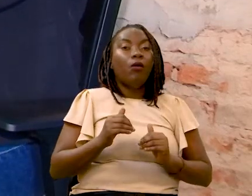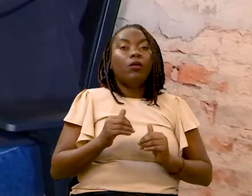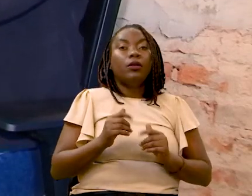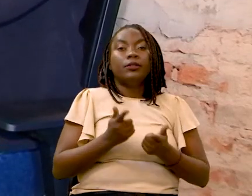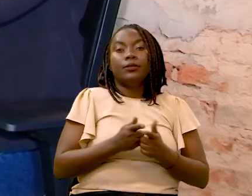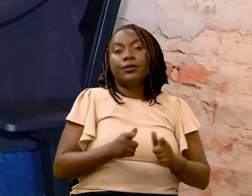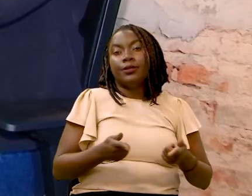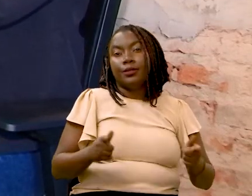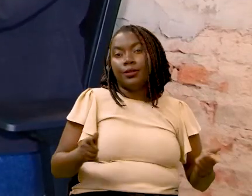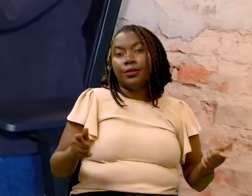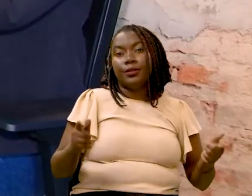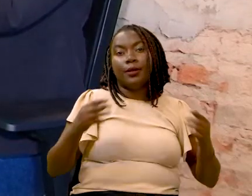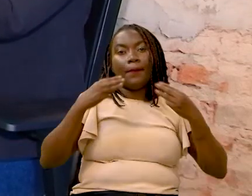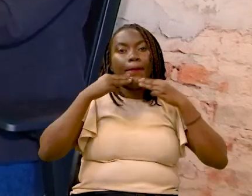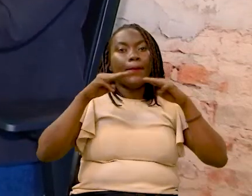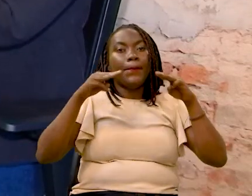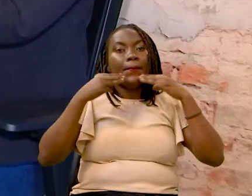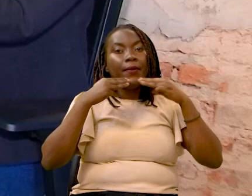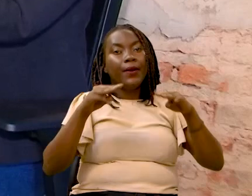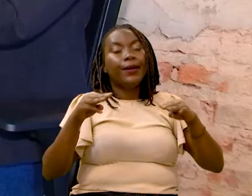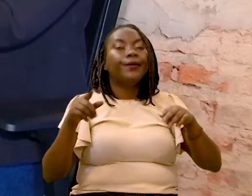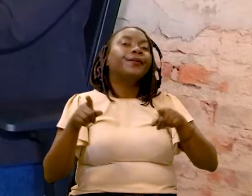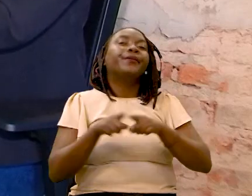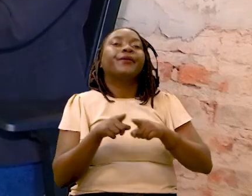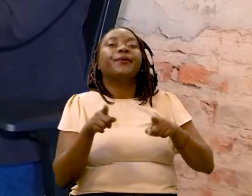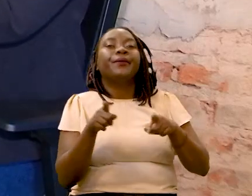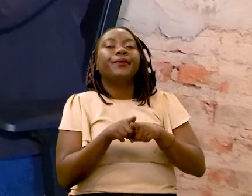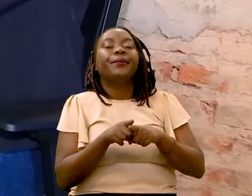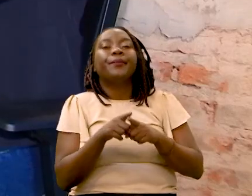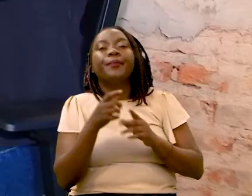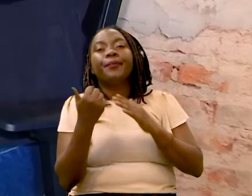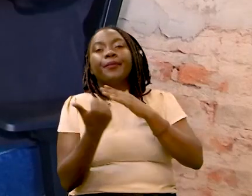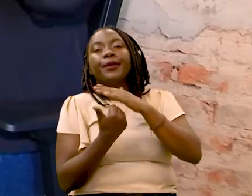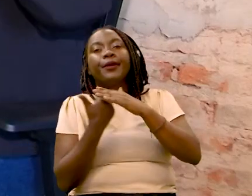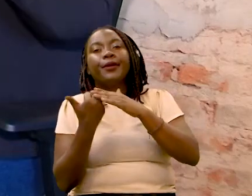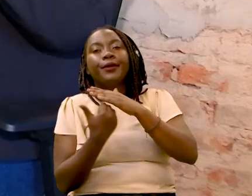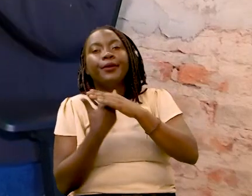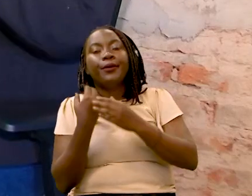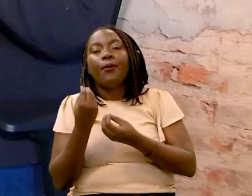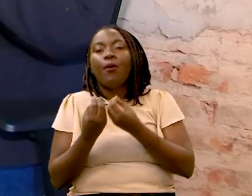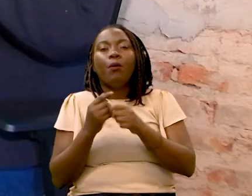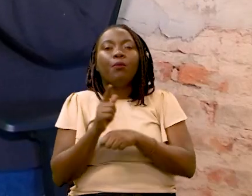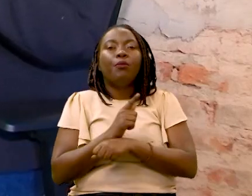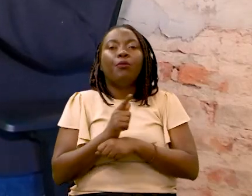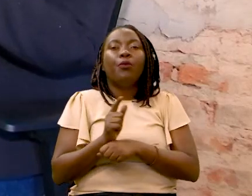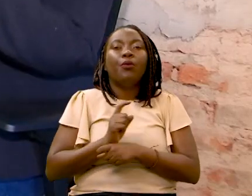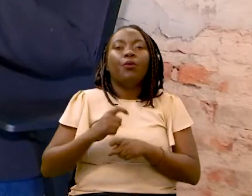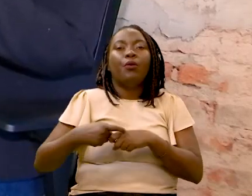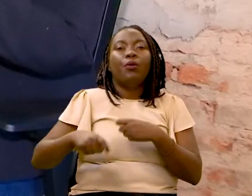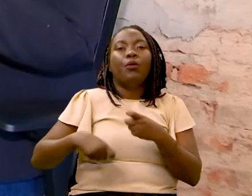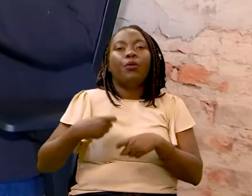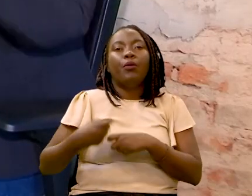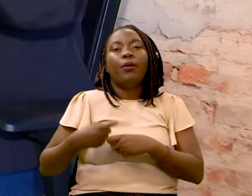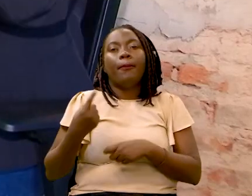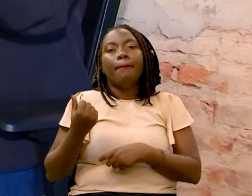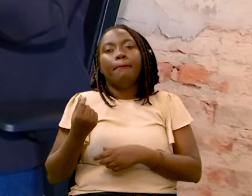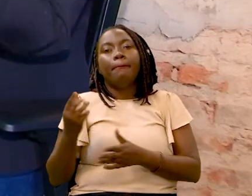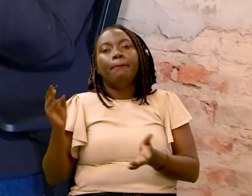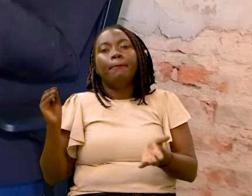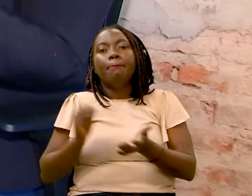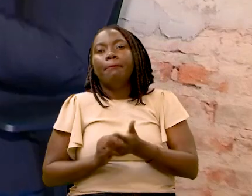da profissão, de ser galerista, merchan, e também do ponto de vista empresarial, como gerenciar meu